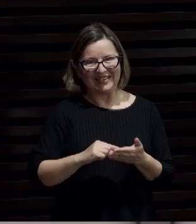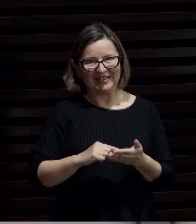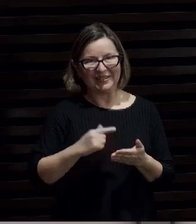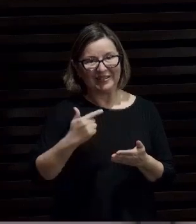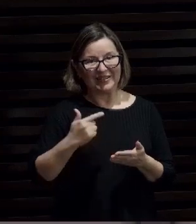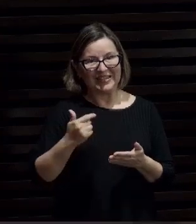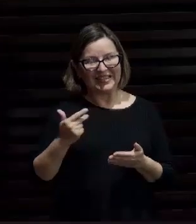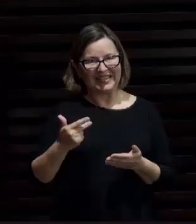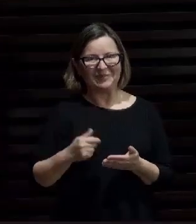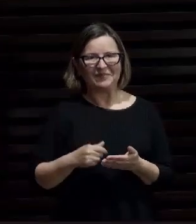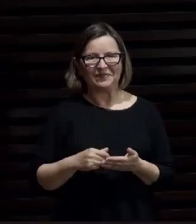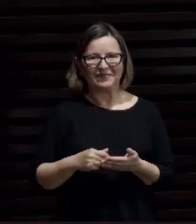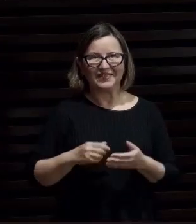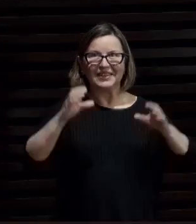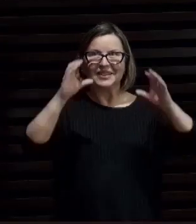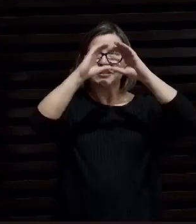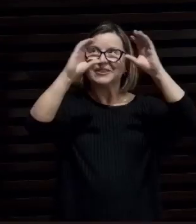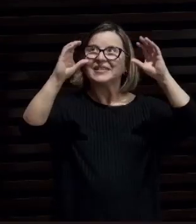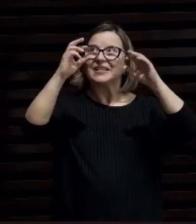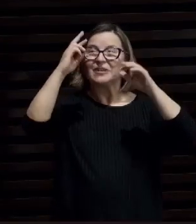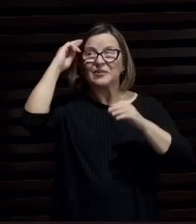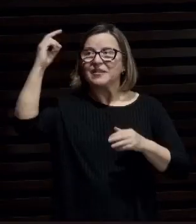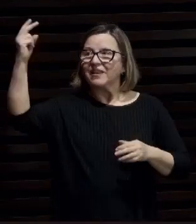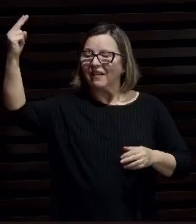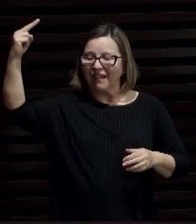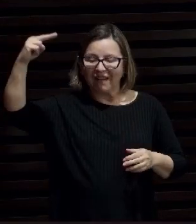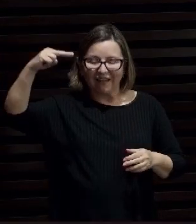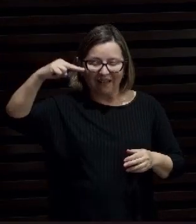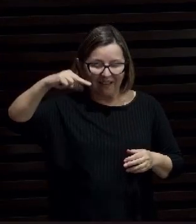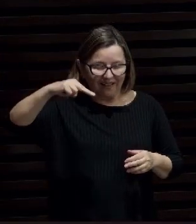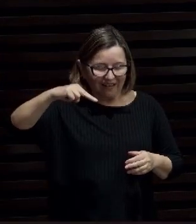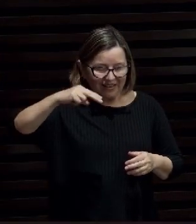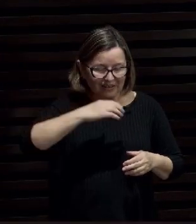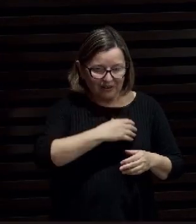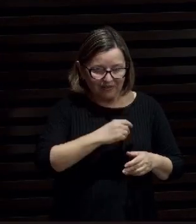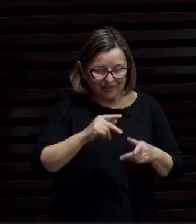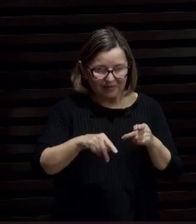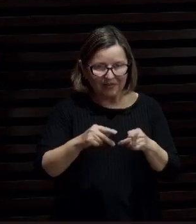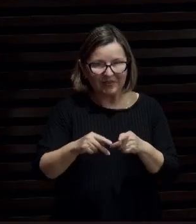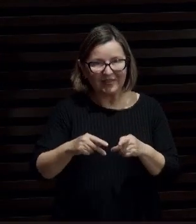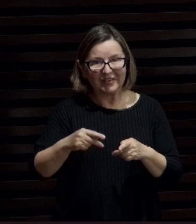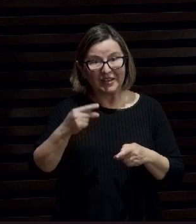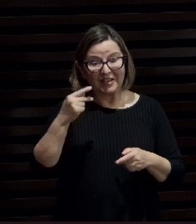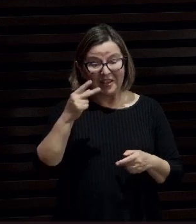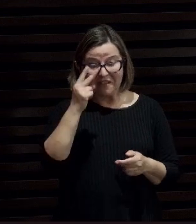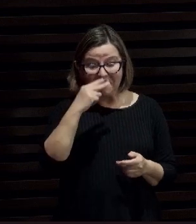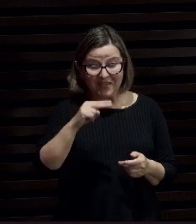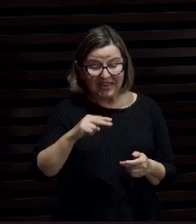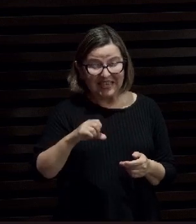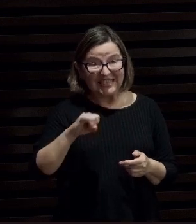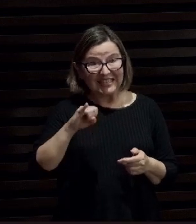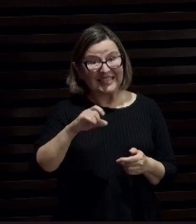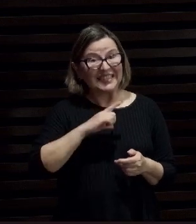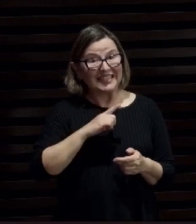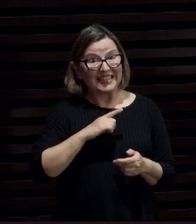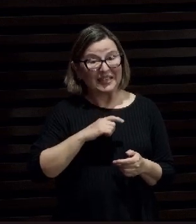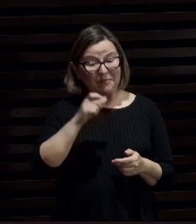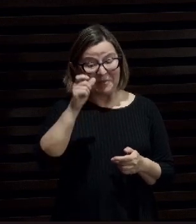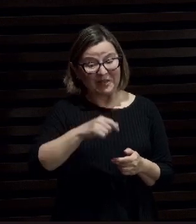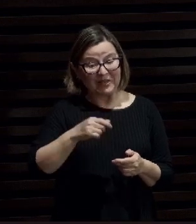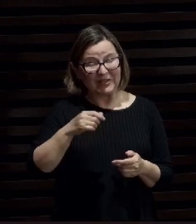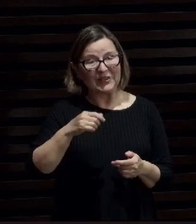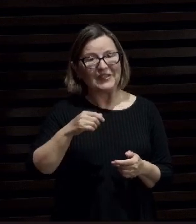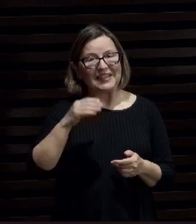Do céu olha o Senhor para os filhos dos homens, para ver se há quem entenda, se há